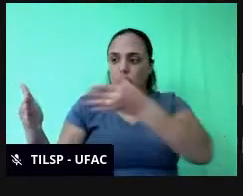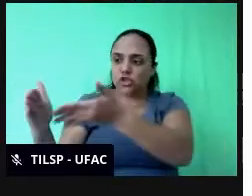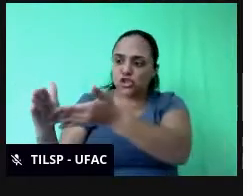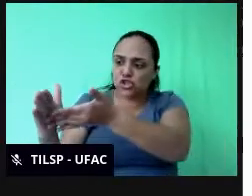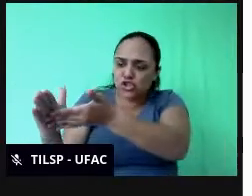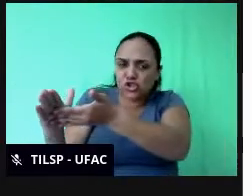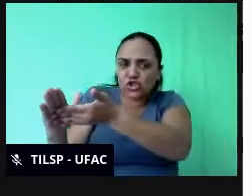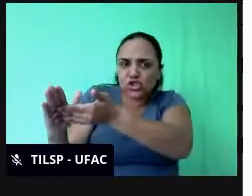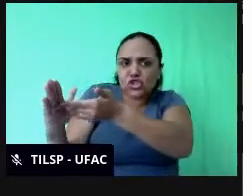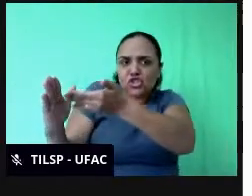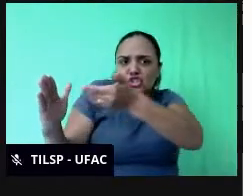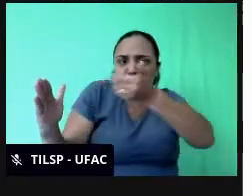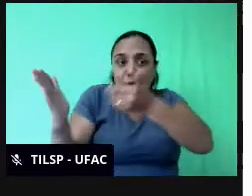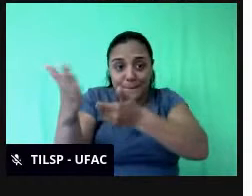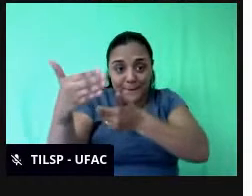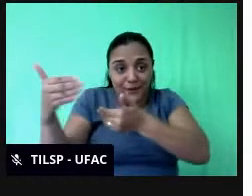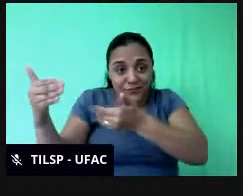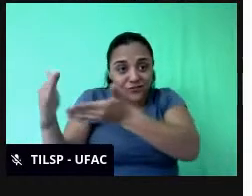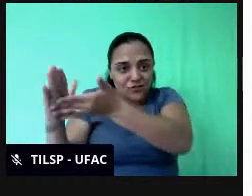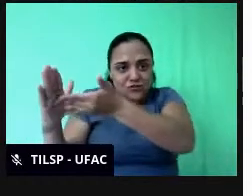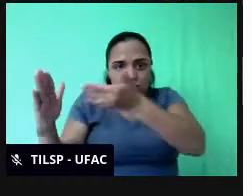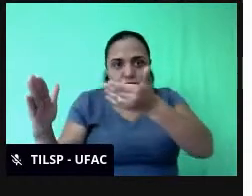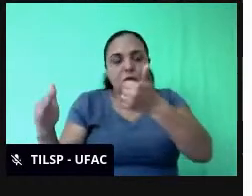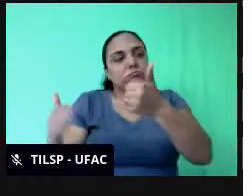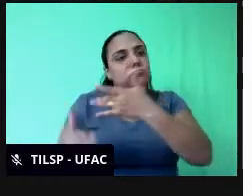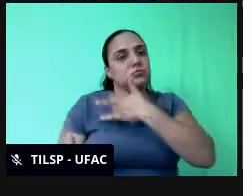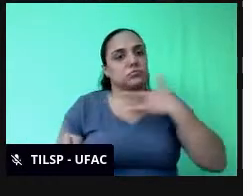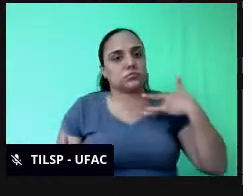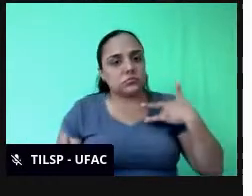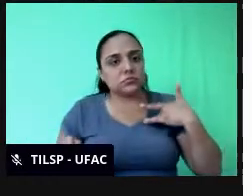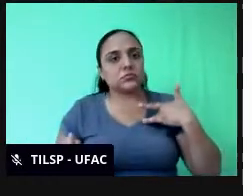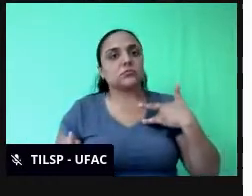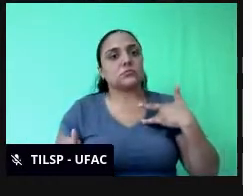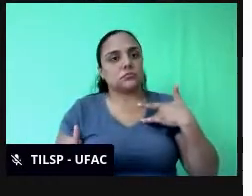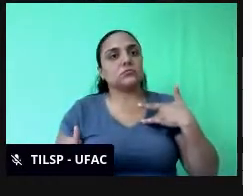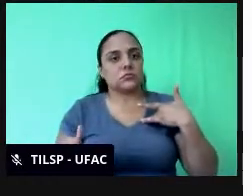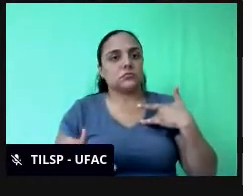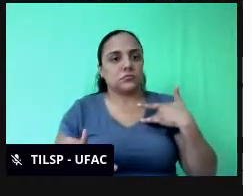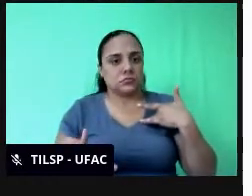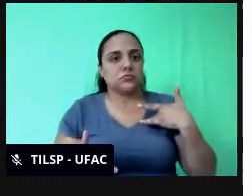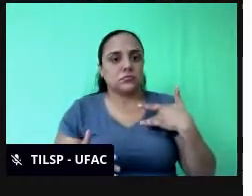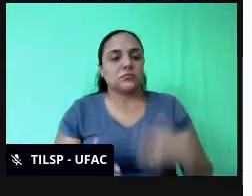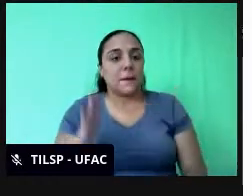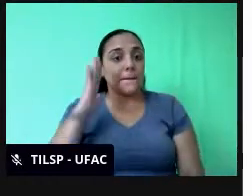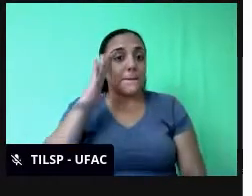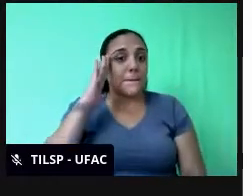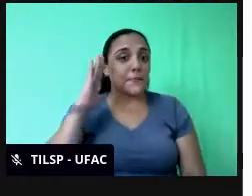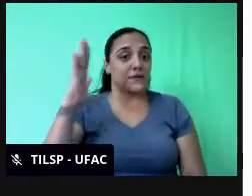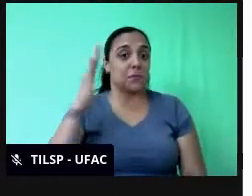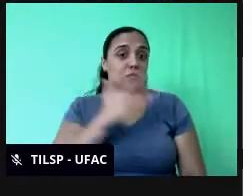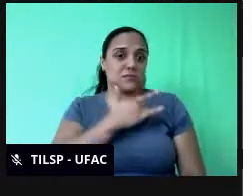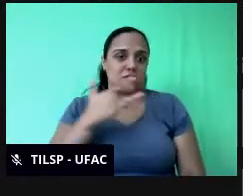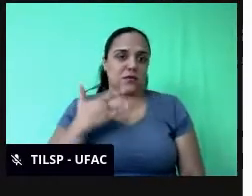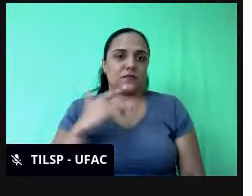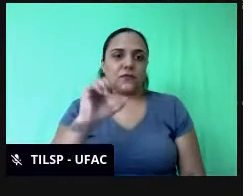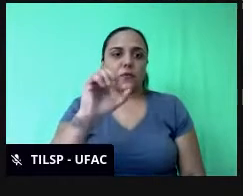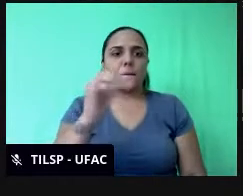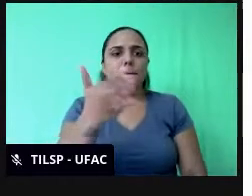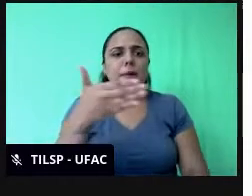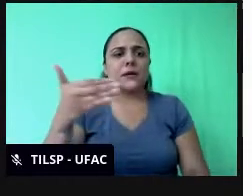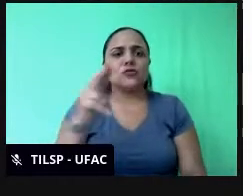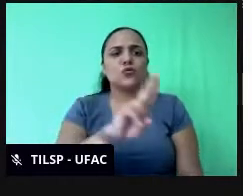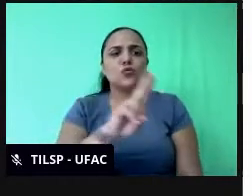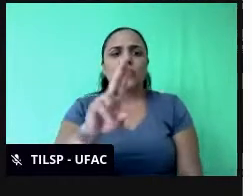tecido, então é por isso que o salmão, a sardinha são consideradas as principais fontes de ômega 3 no reino